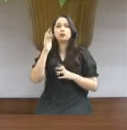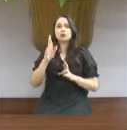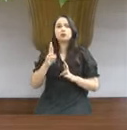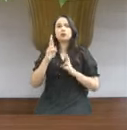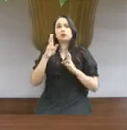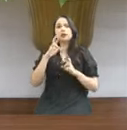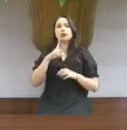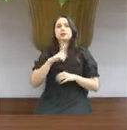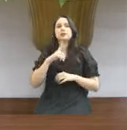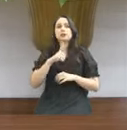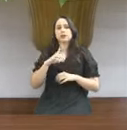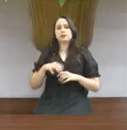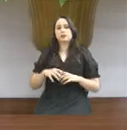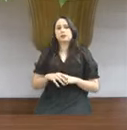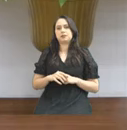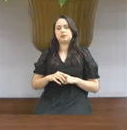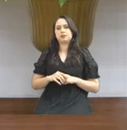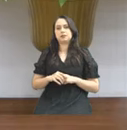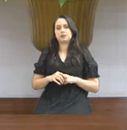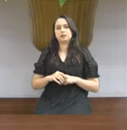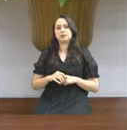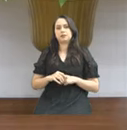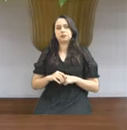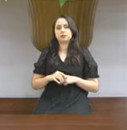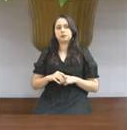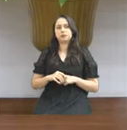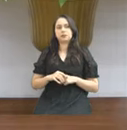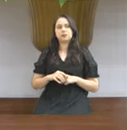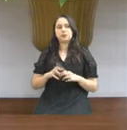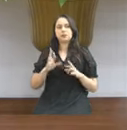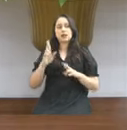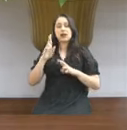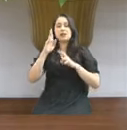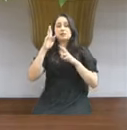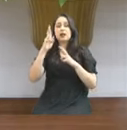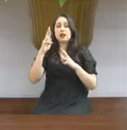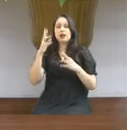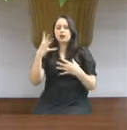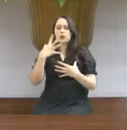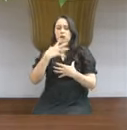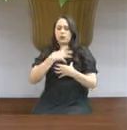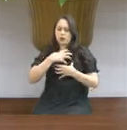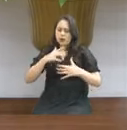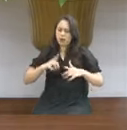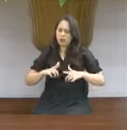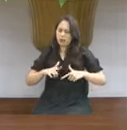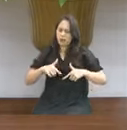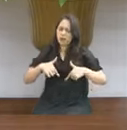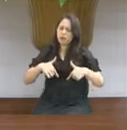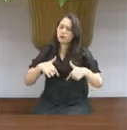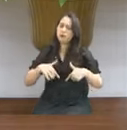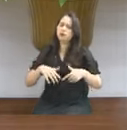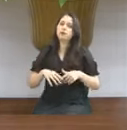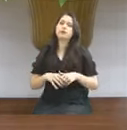19h40, eu tenho uma esperança. E é essa esperança que nos move, que nos